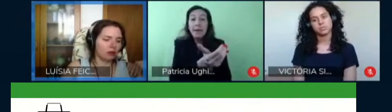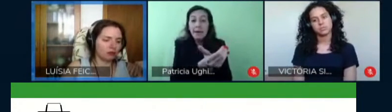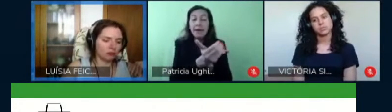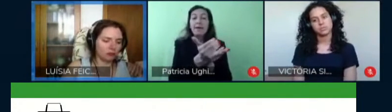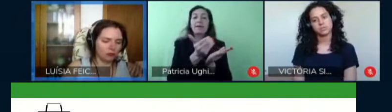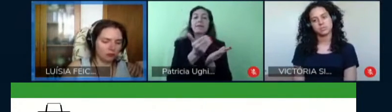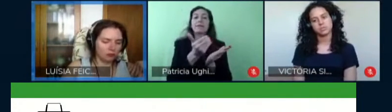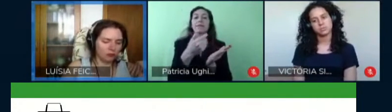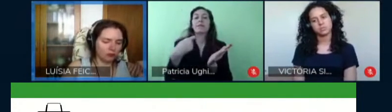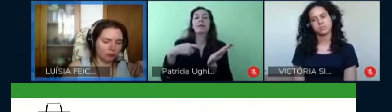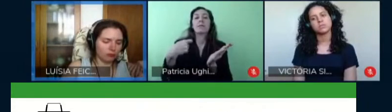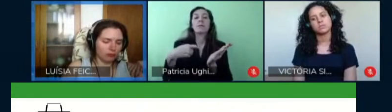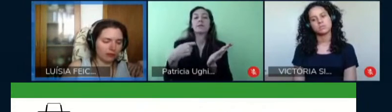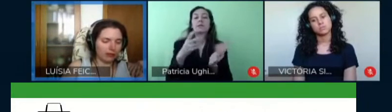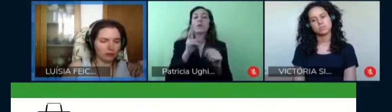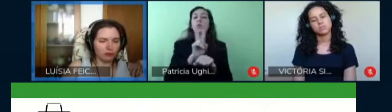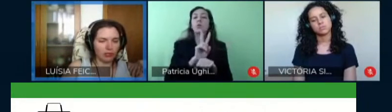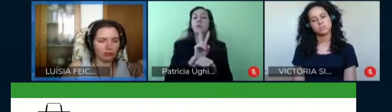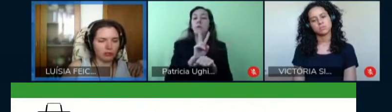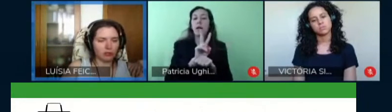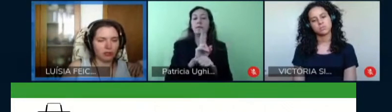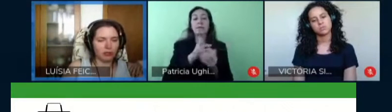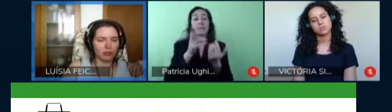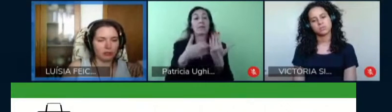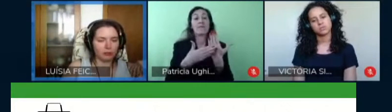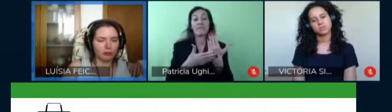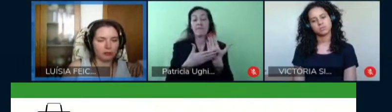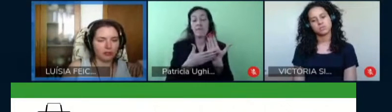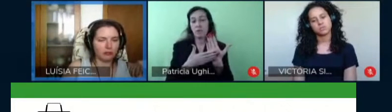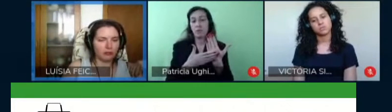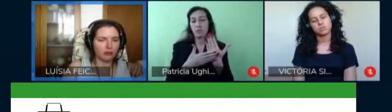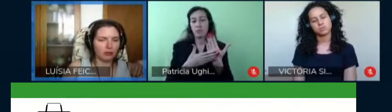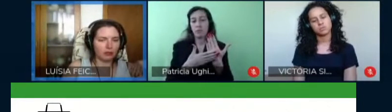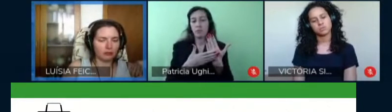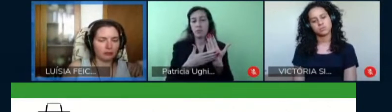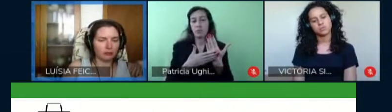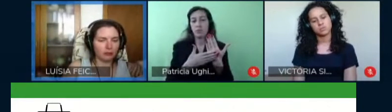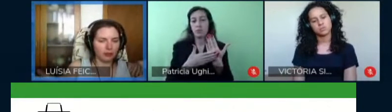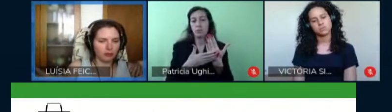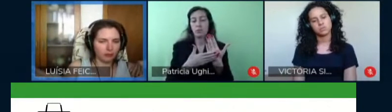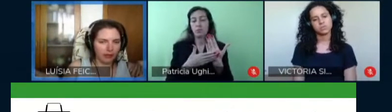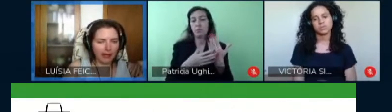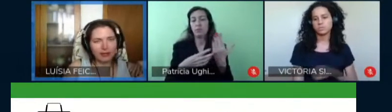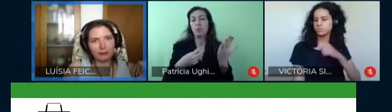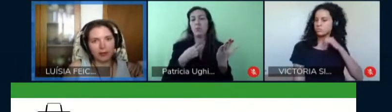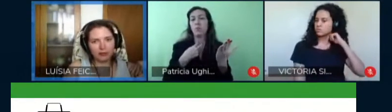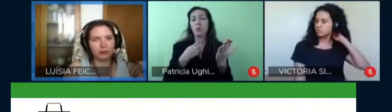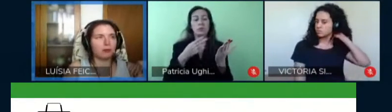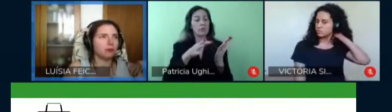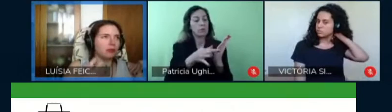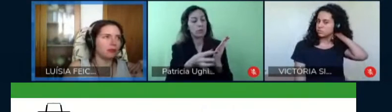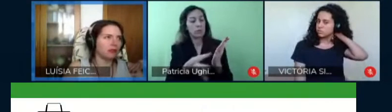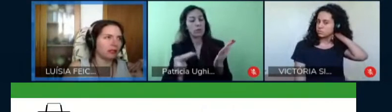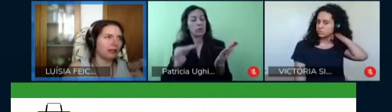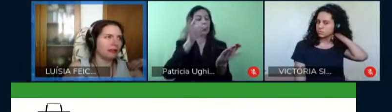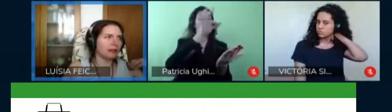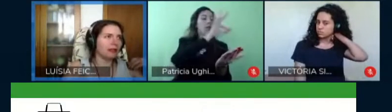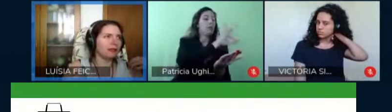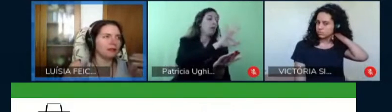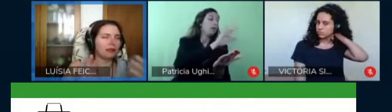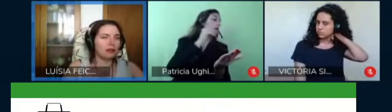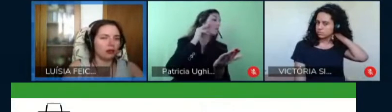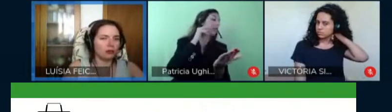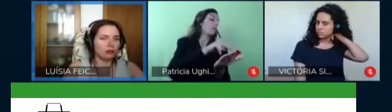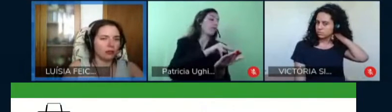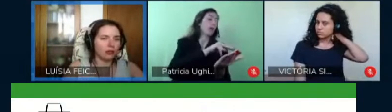começar logo no anverso, ou seja, eu não posso eu não posso virar a página para poder enxergá-la.